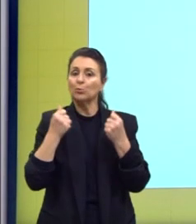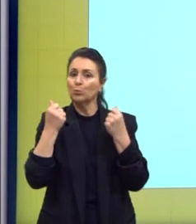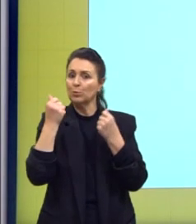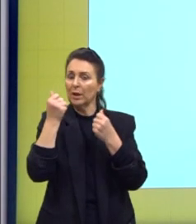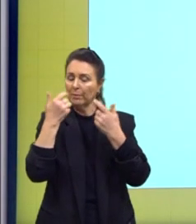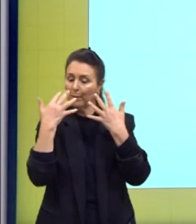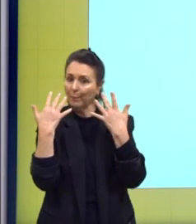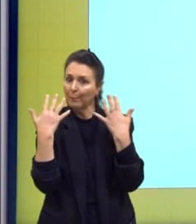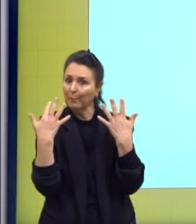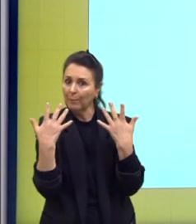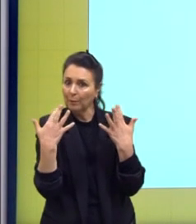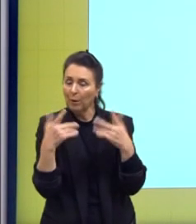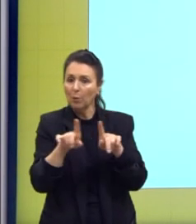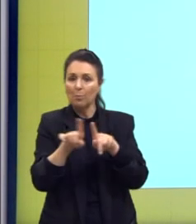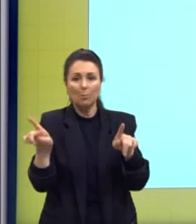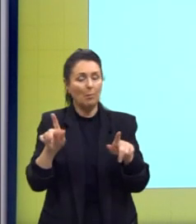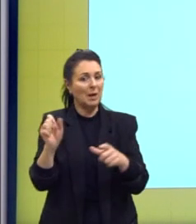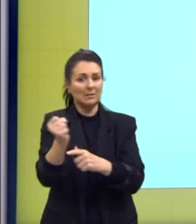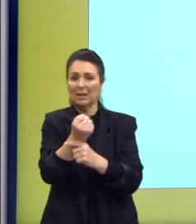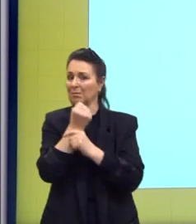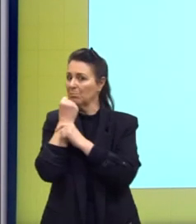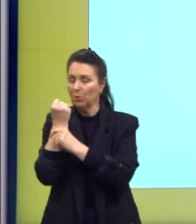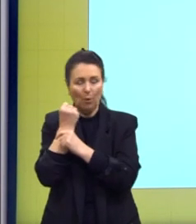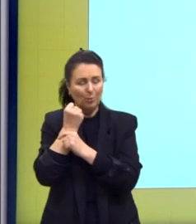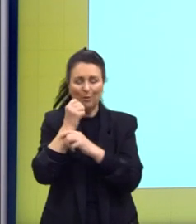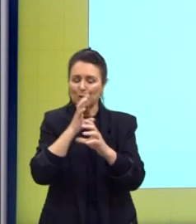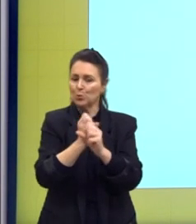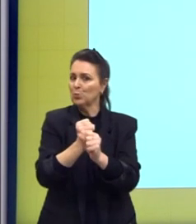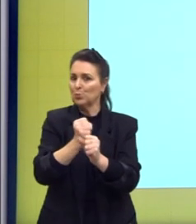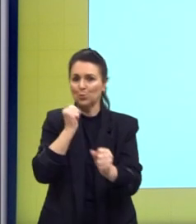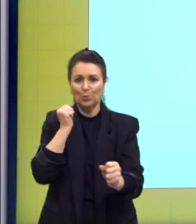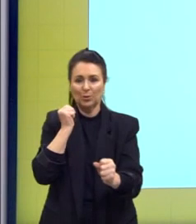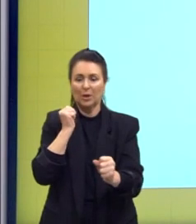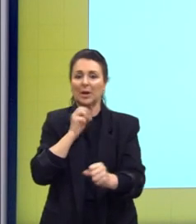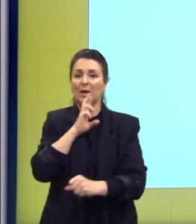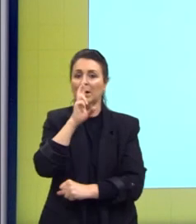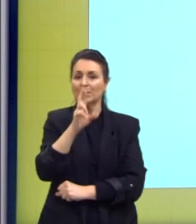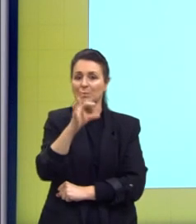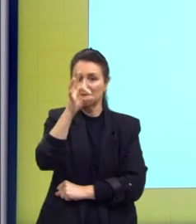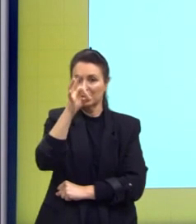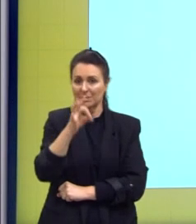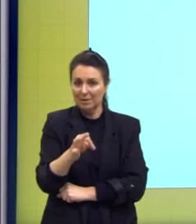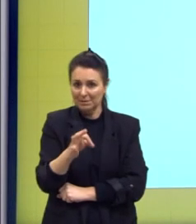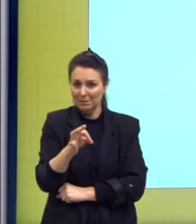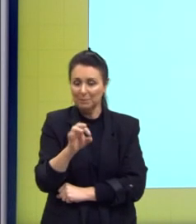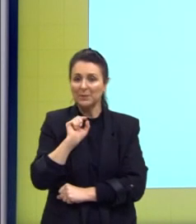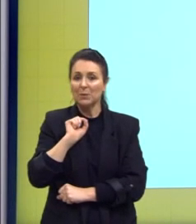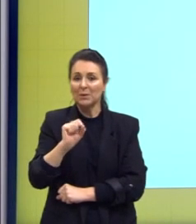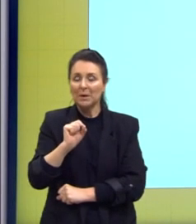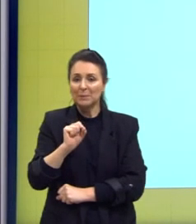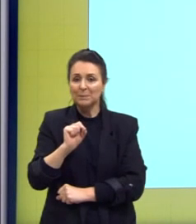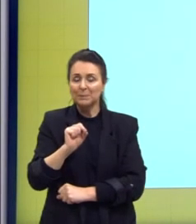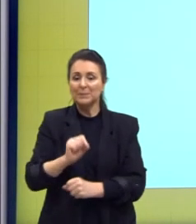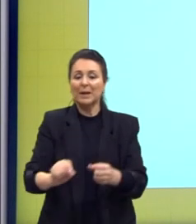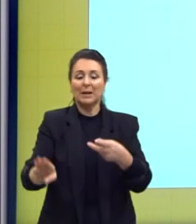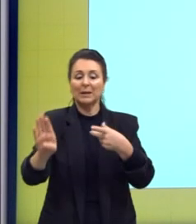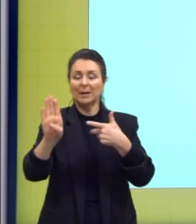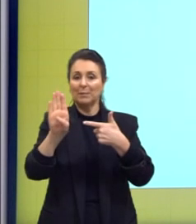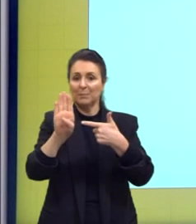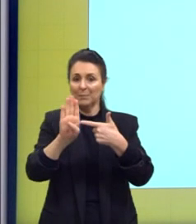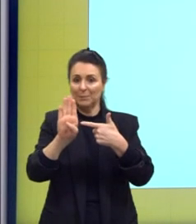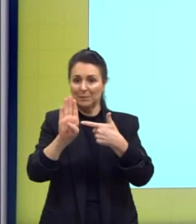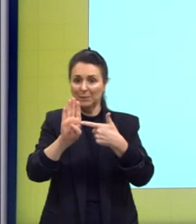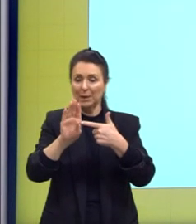mas não defendia de forma alguma o lucro Então a nossa resposta vai ser a opção b